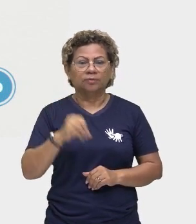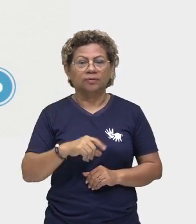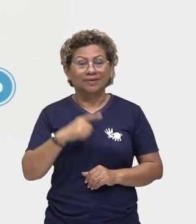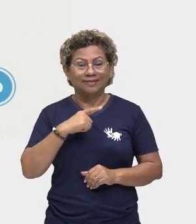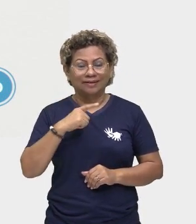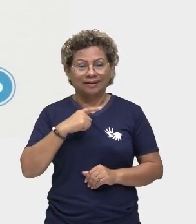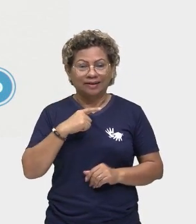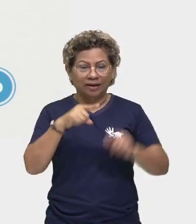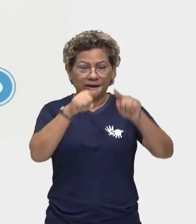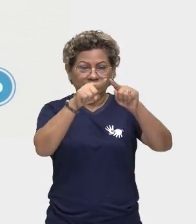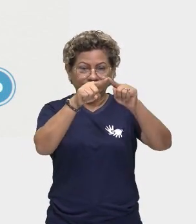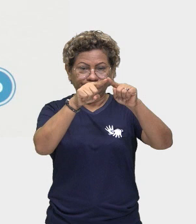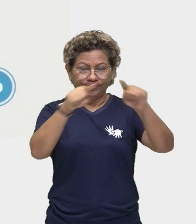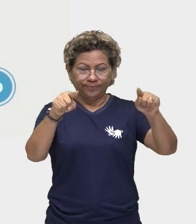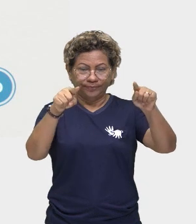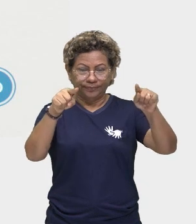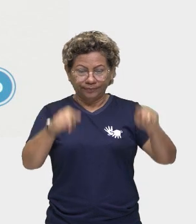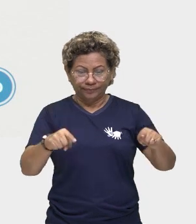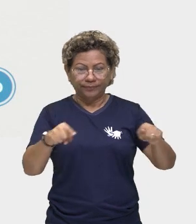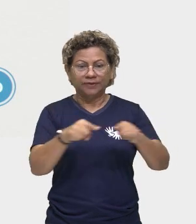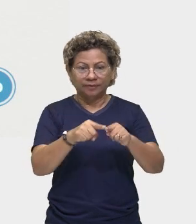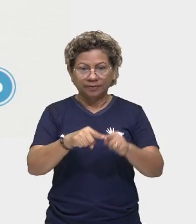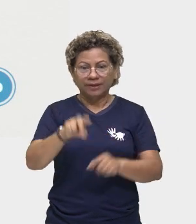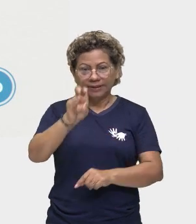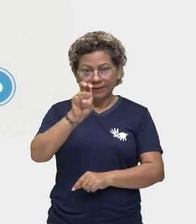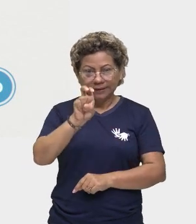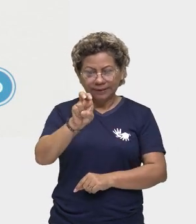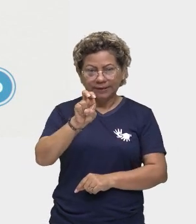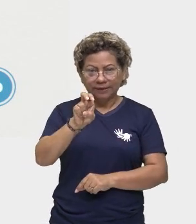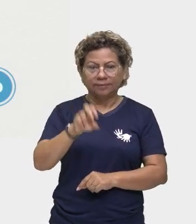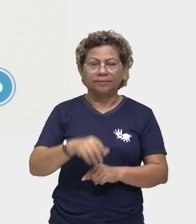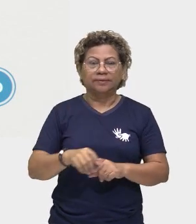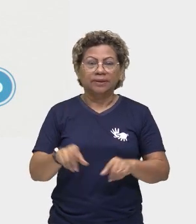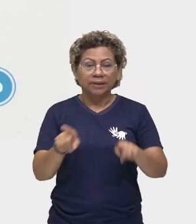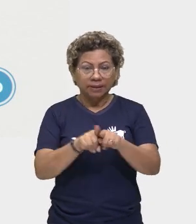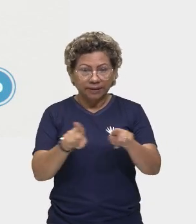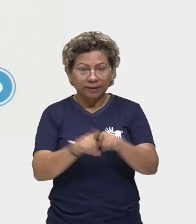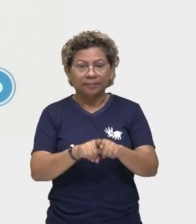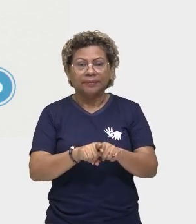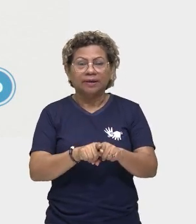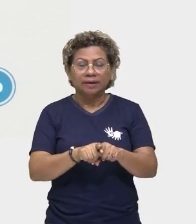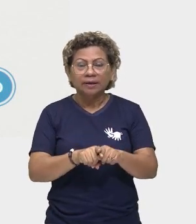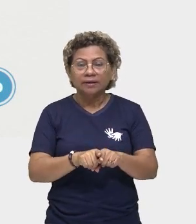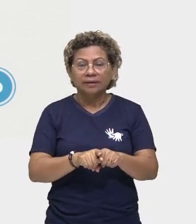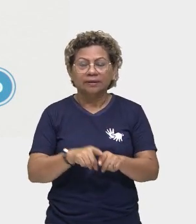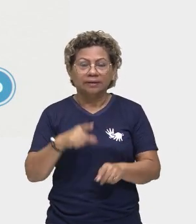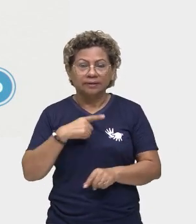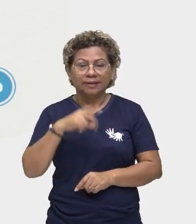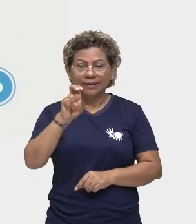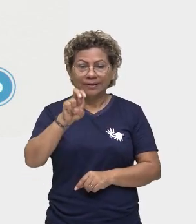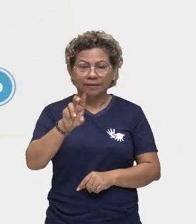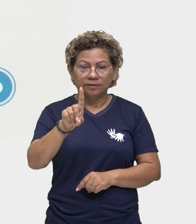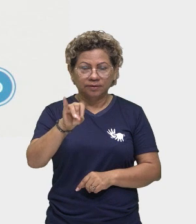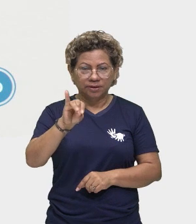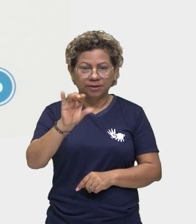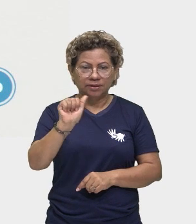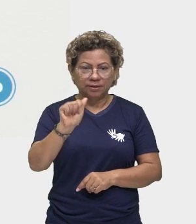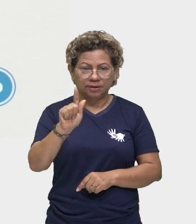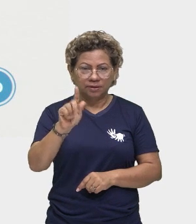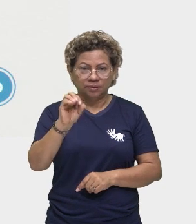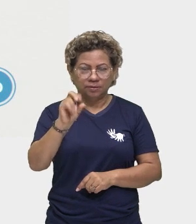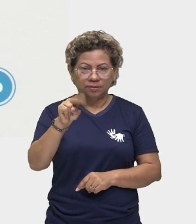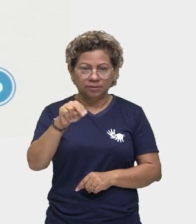de diagonais. E o ângulo interno, 108, né? Ó, 1, 2,